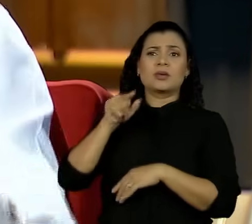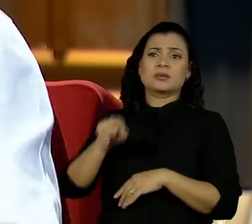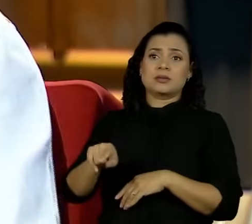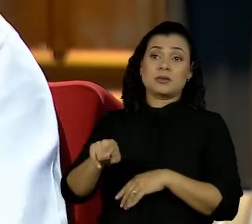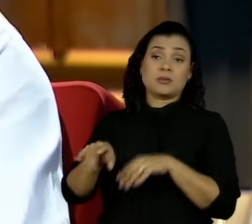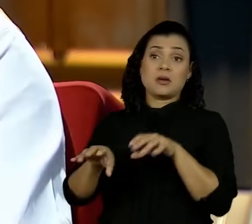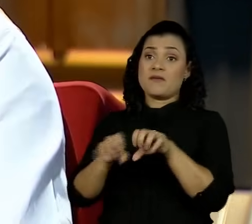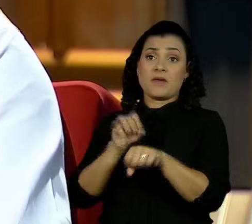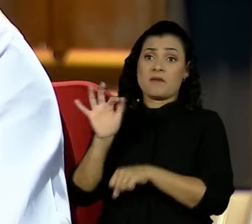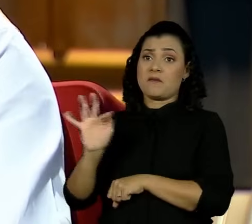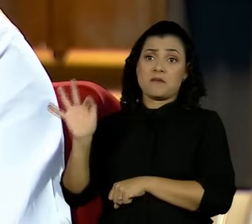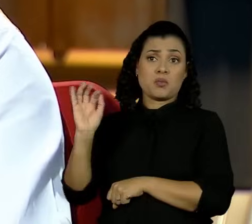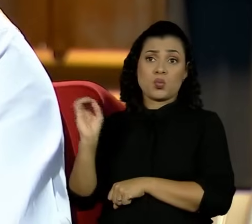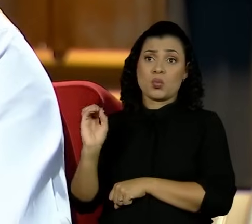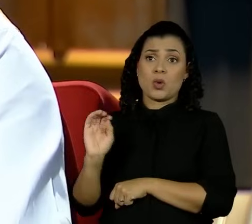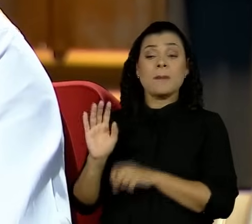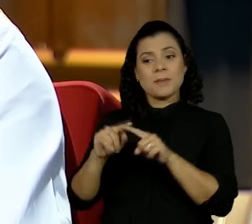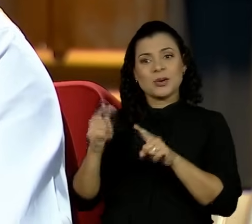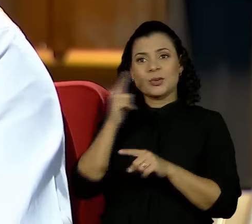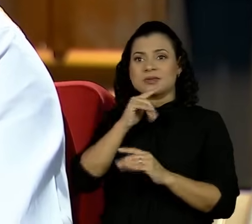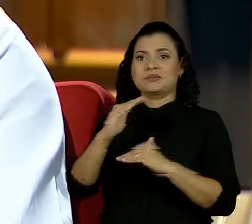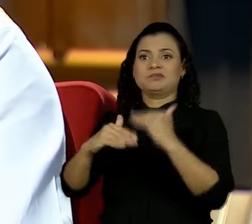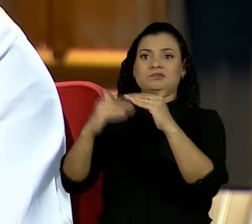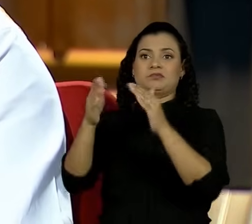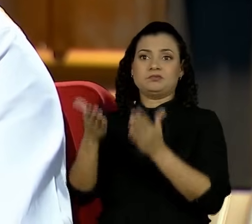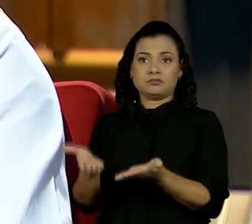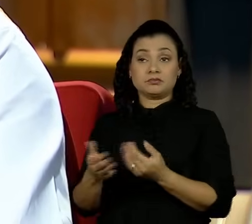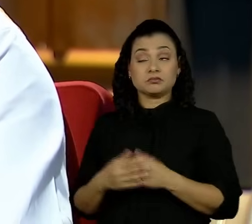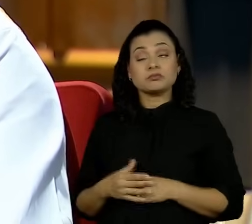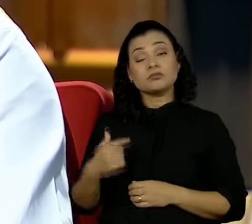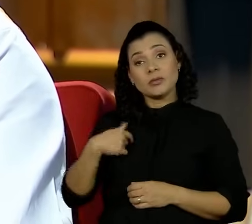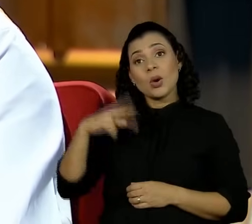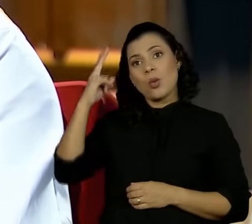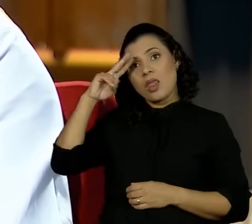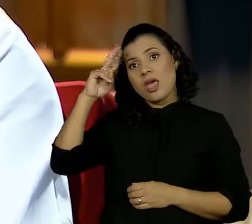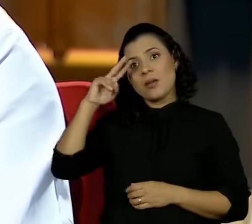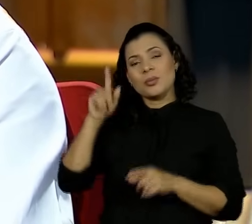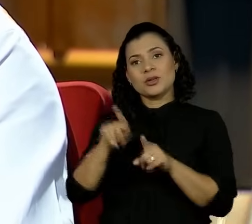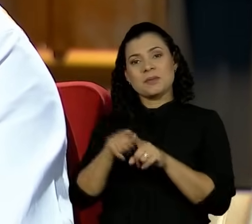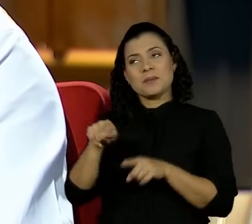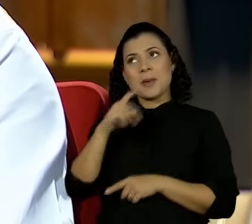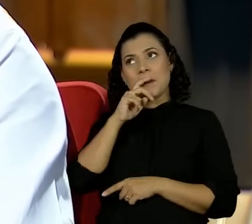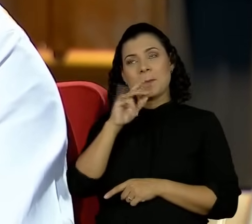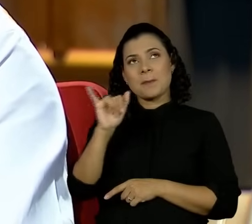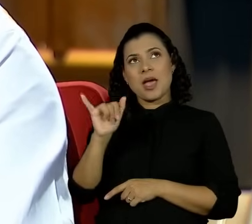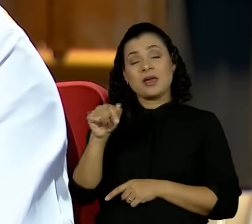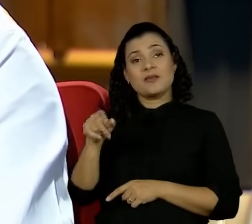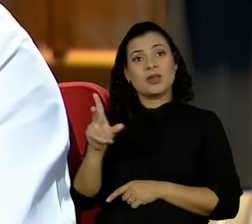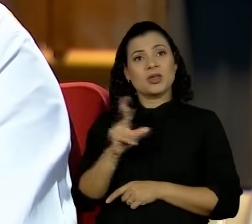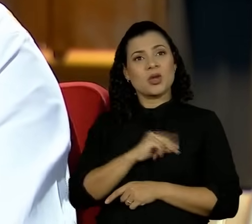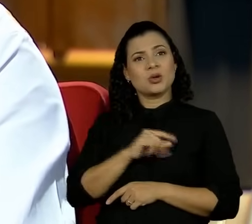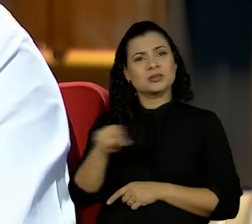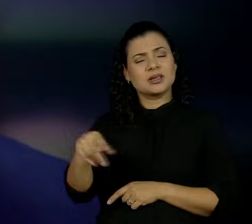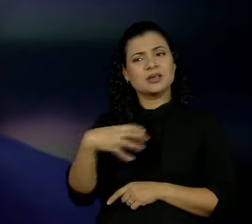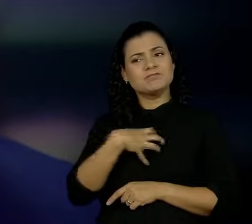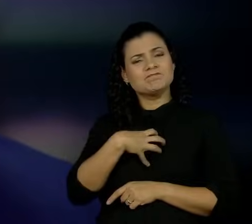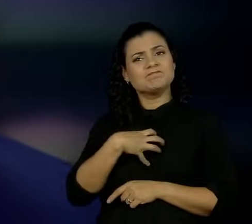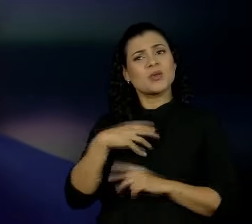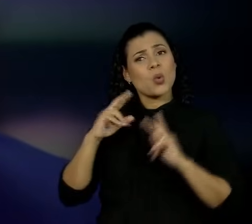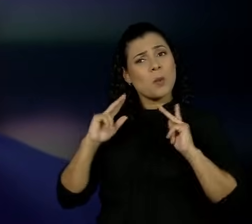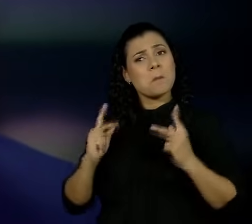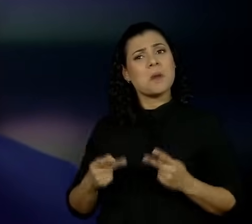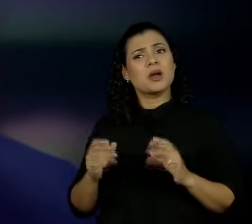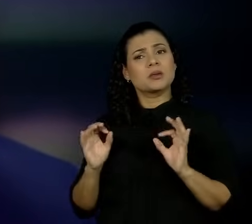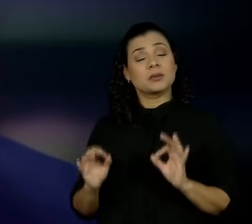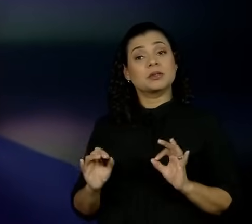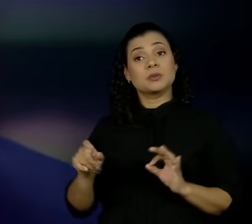ensino superior, né? Então, assim, eu lembro muito, assim, tem umas cenas dele, assim, que eu vi o quanto ele era humano, né?